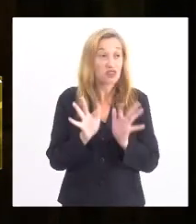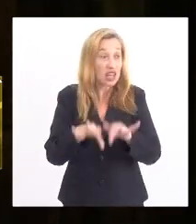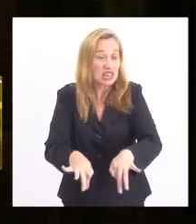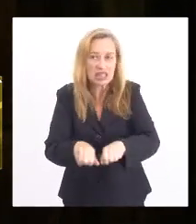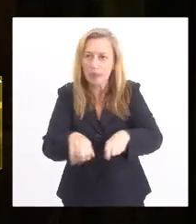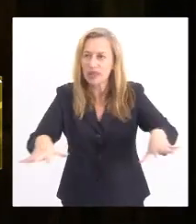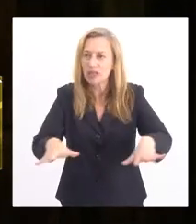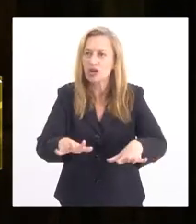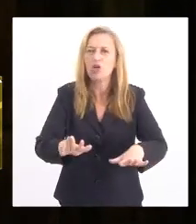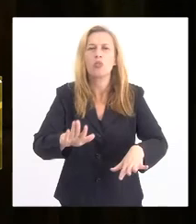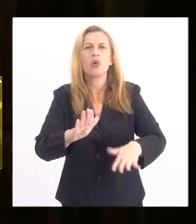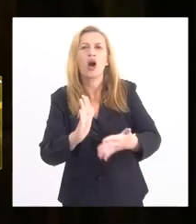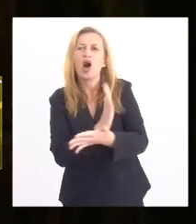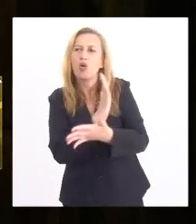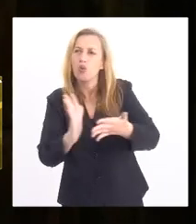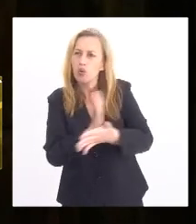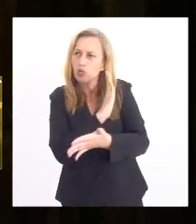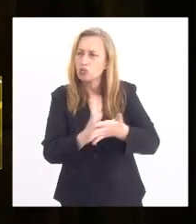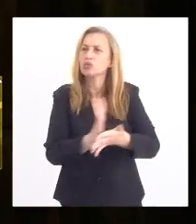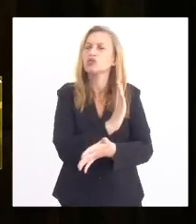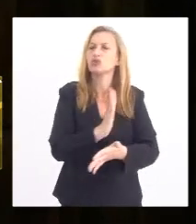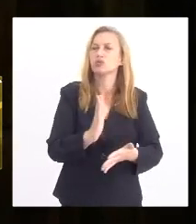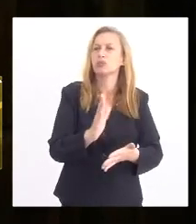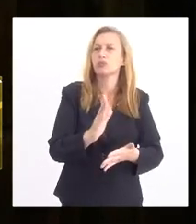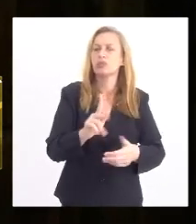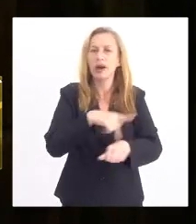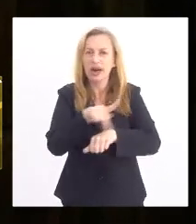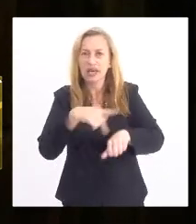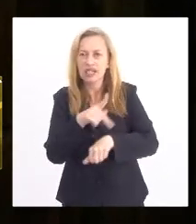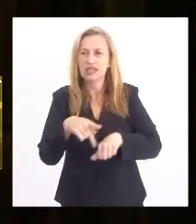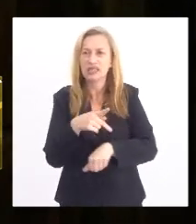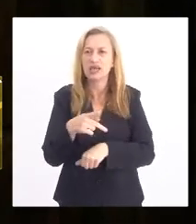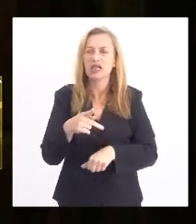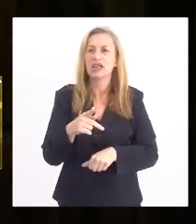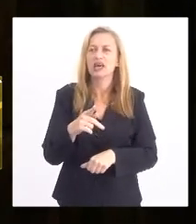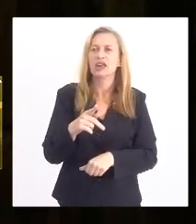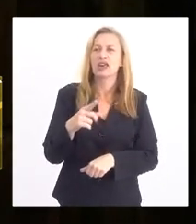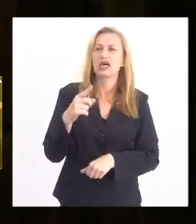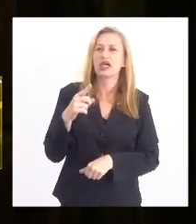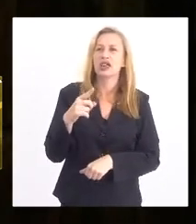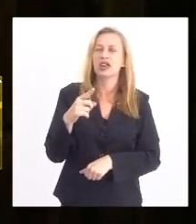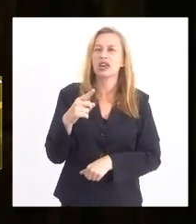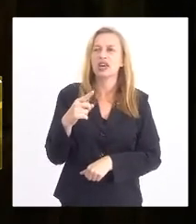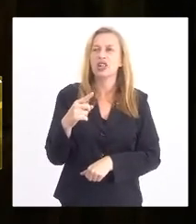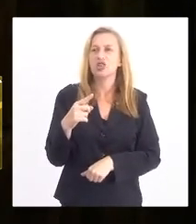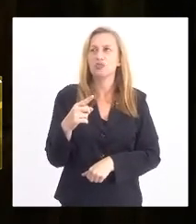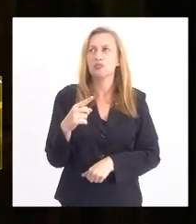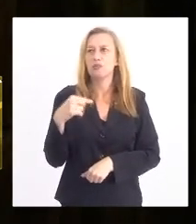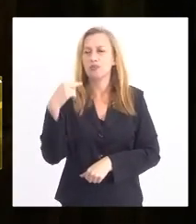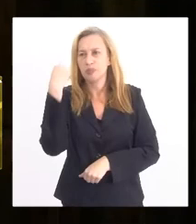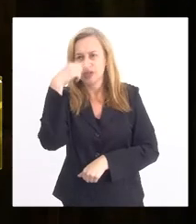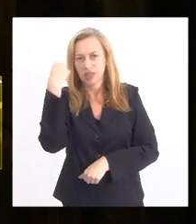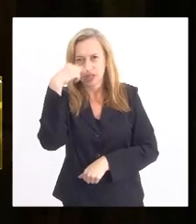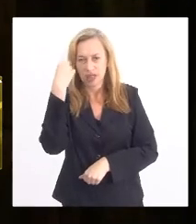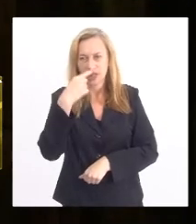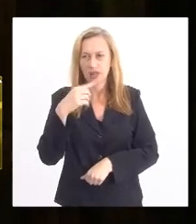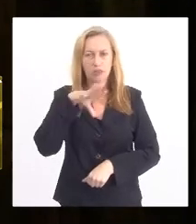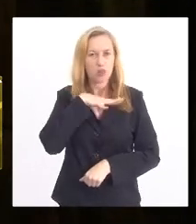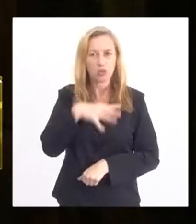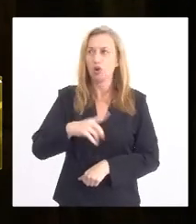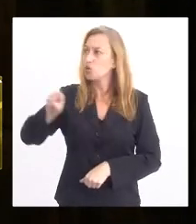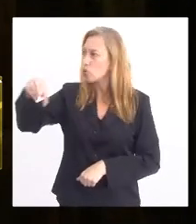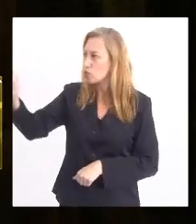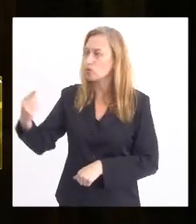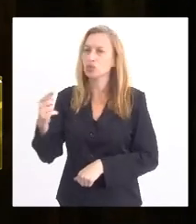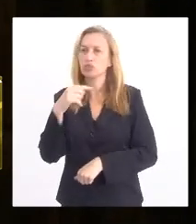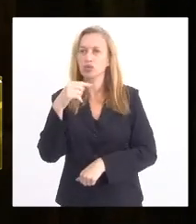pandemia como os países Já colocaram Espanha já colocou Portugal e em vários outros países Então a